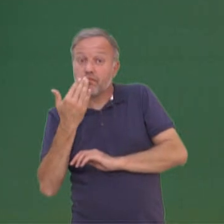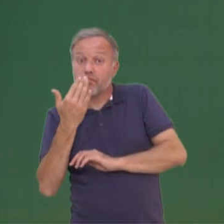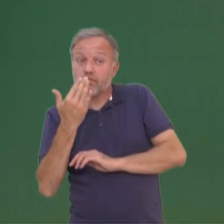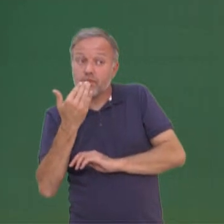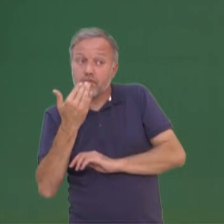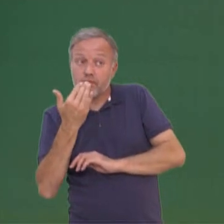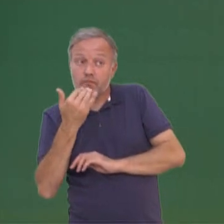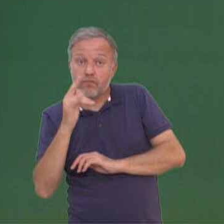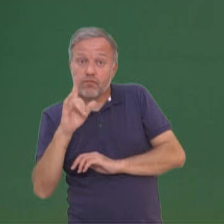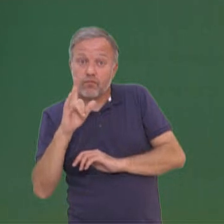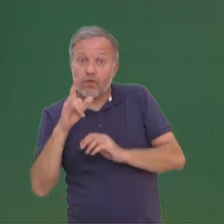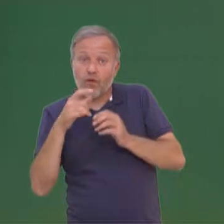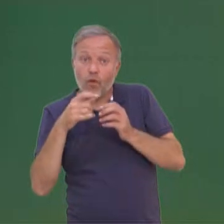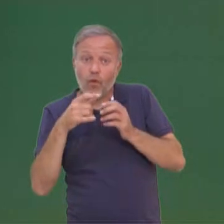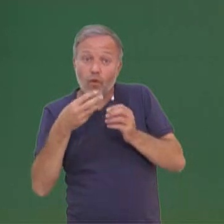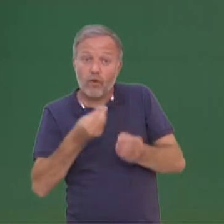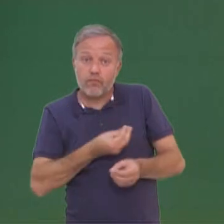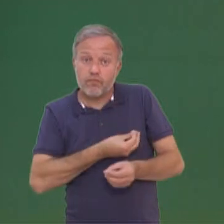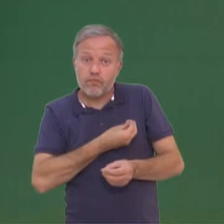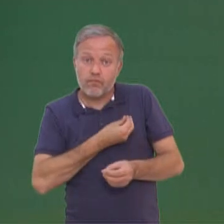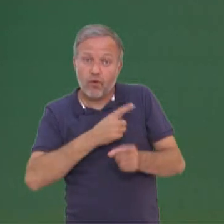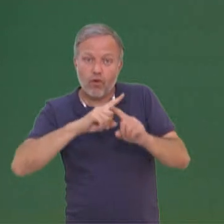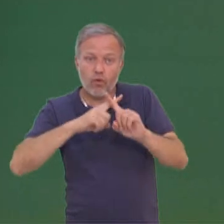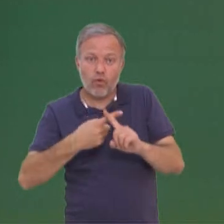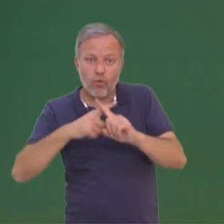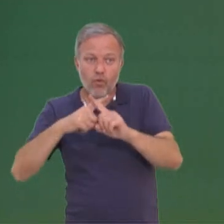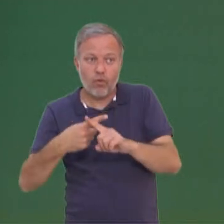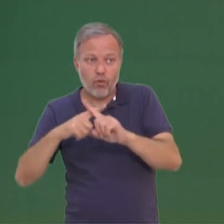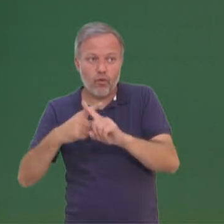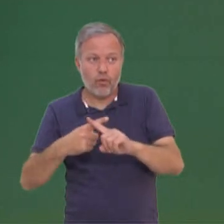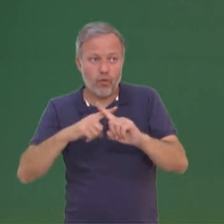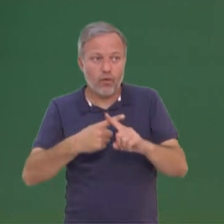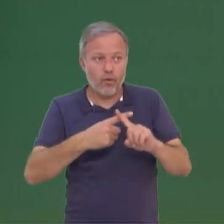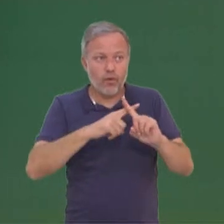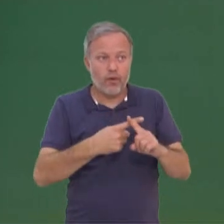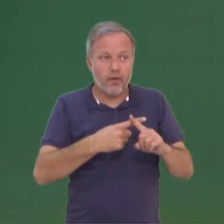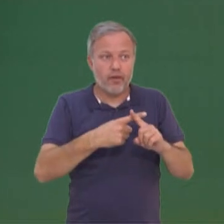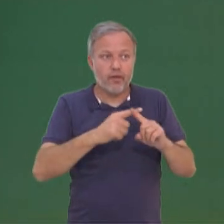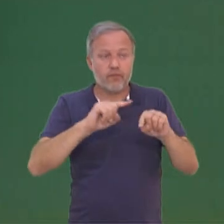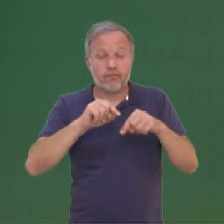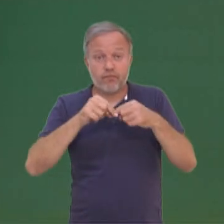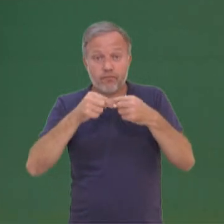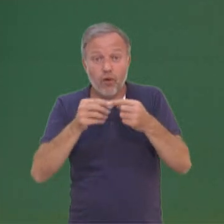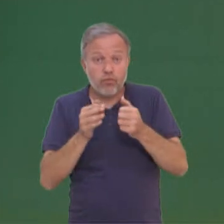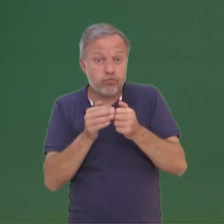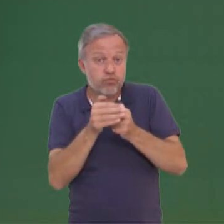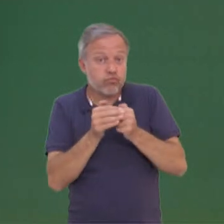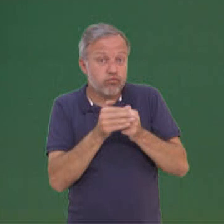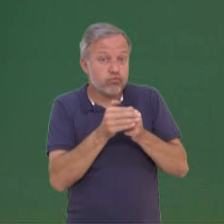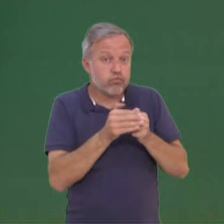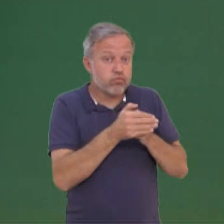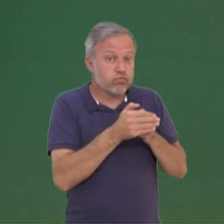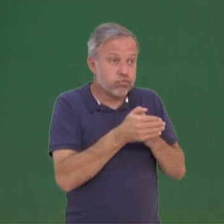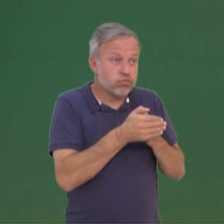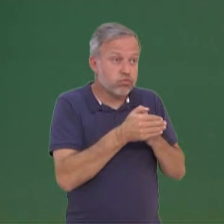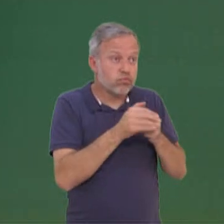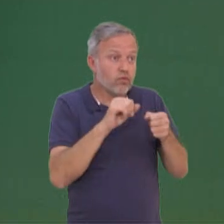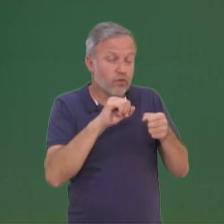heterótrofa, esses seres podem viver em mutualismo, em saprobiose ou em parasitismo. E ainda